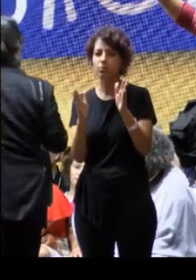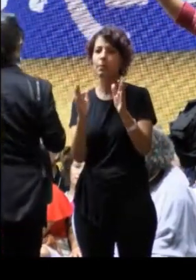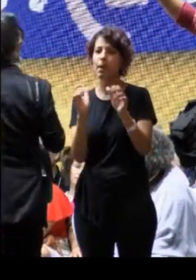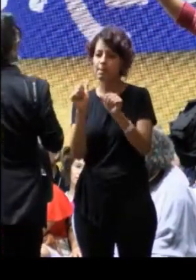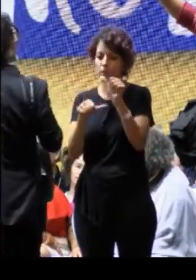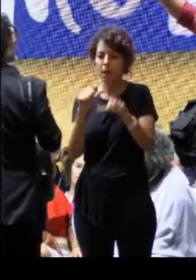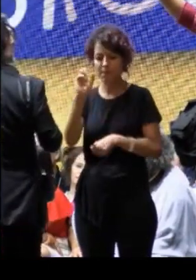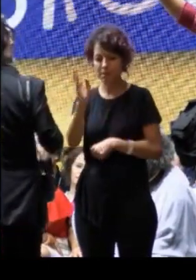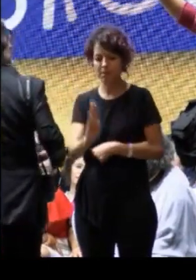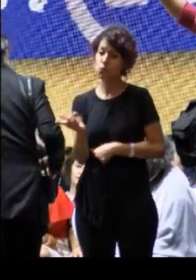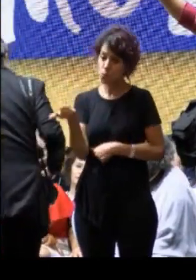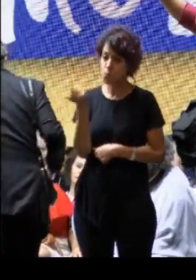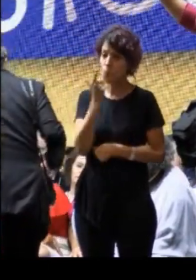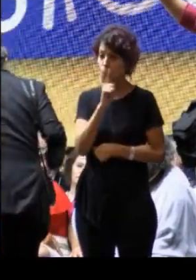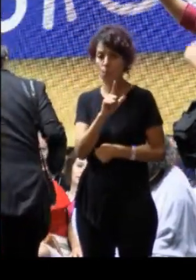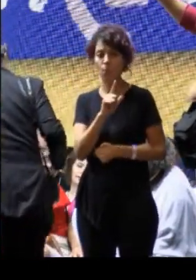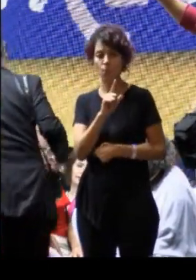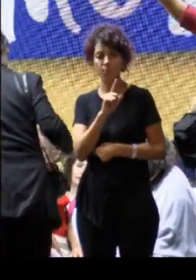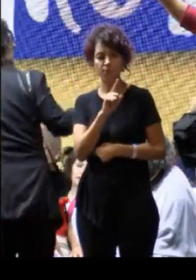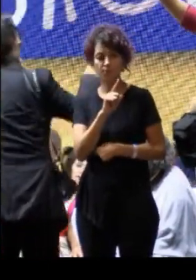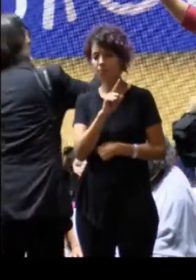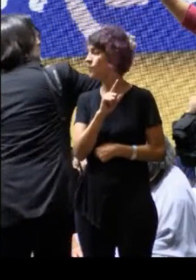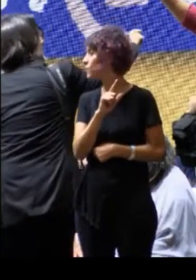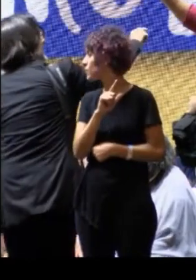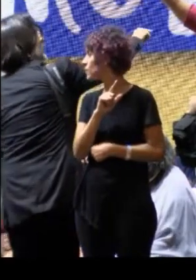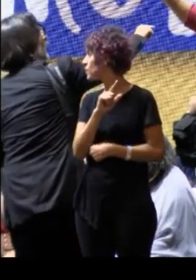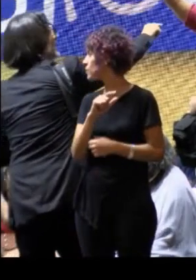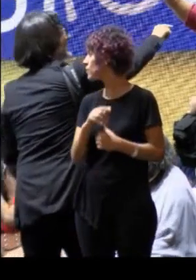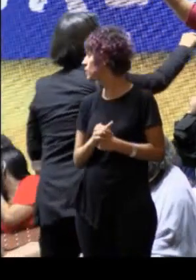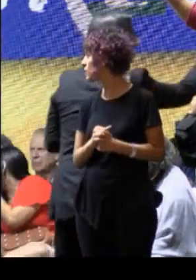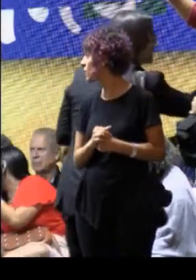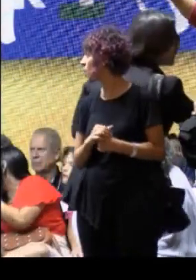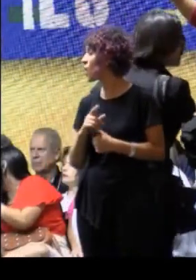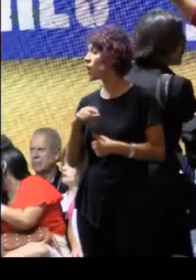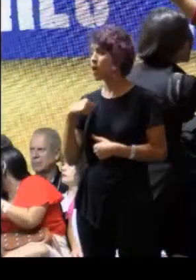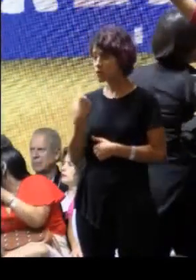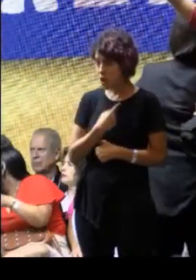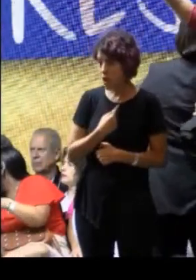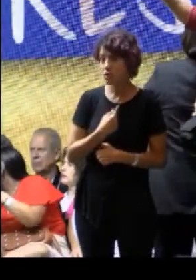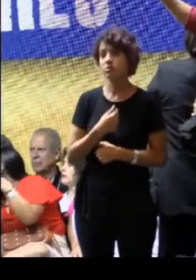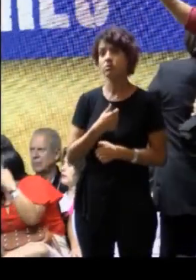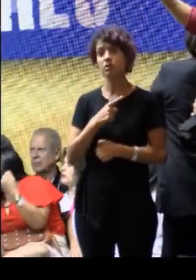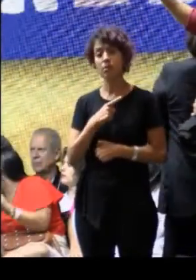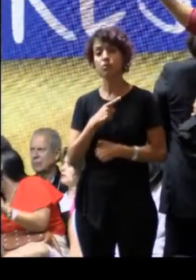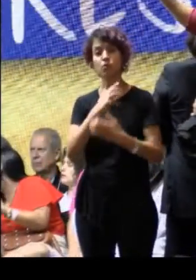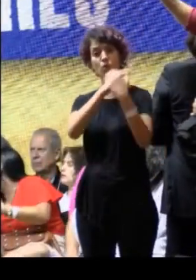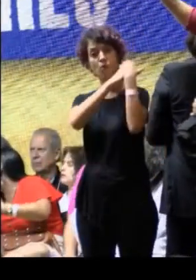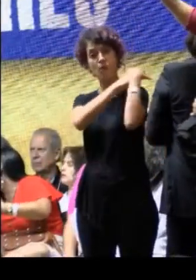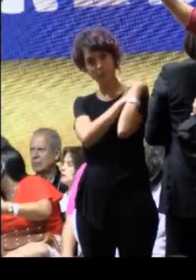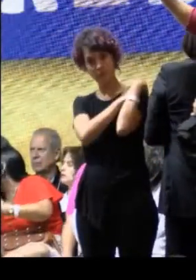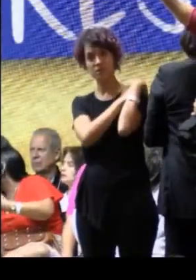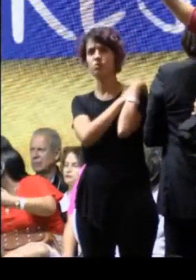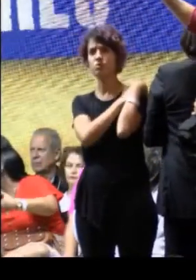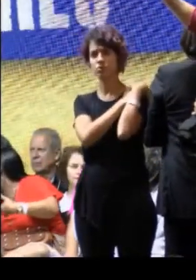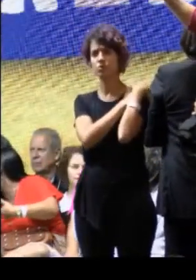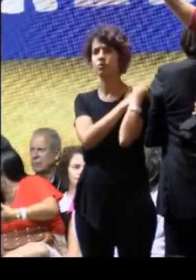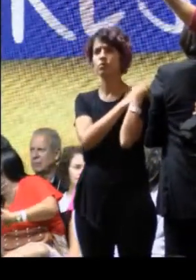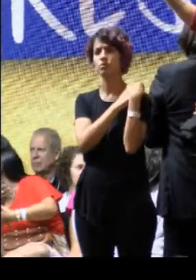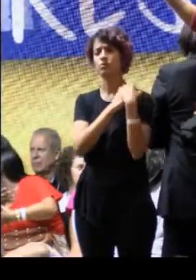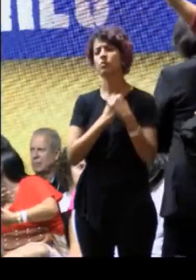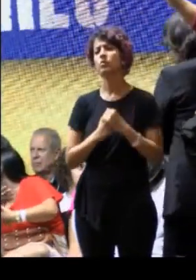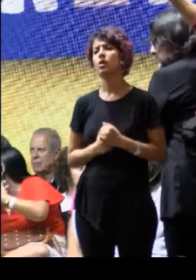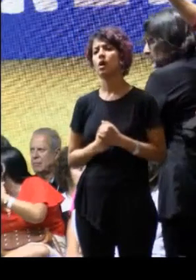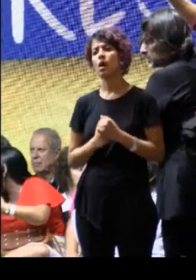mudou. Que trazemos na origem o compromisso com os trabalhadores, com os mais pobres, com os